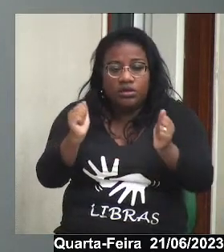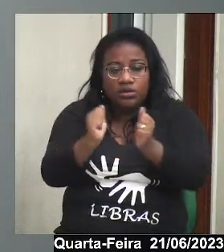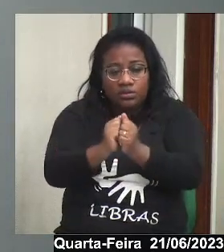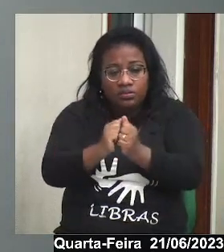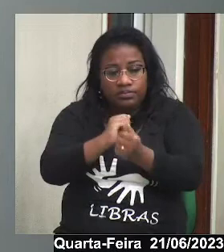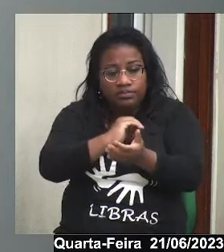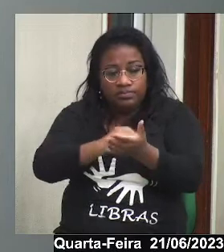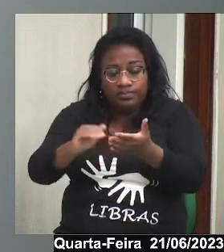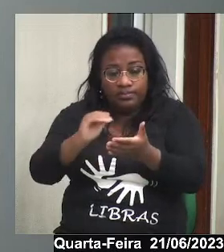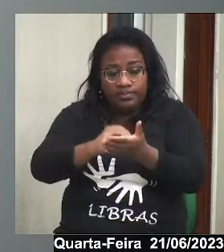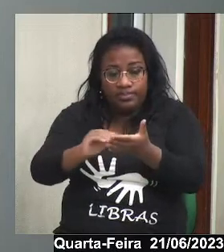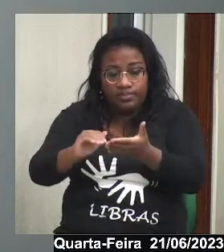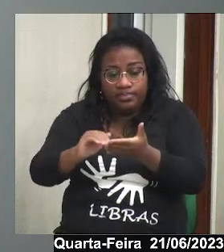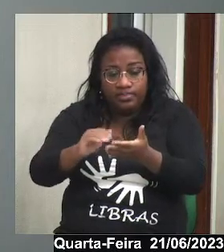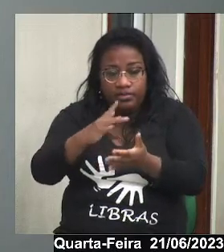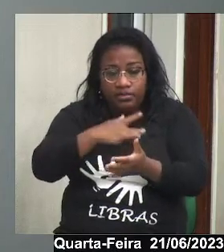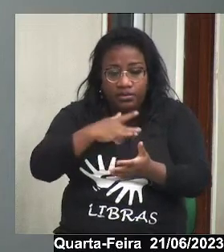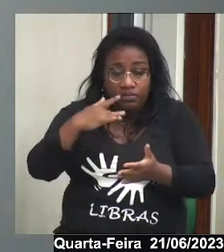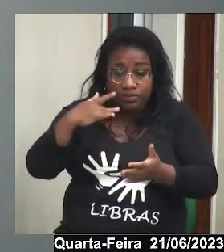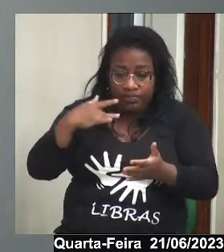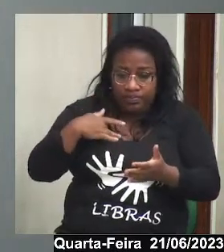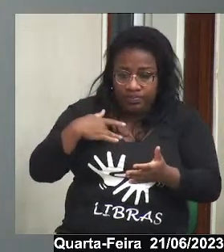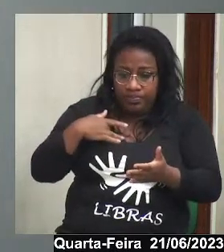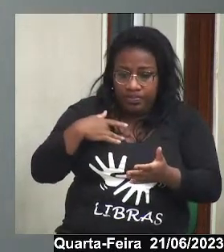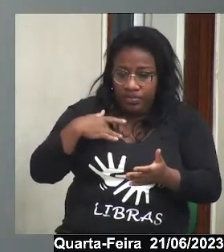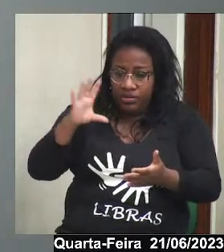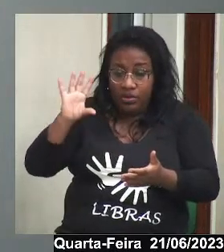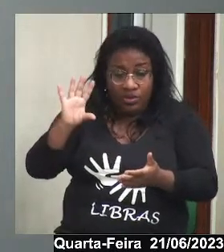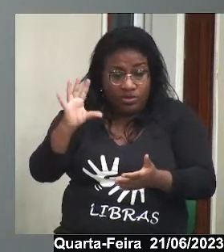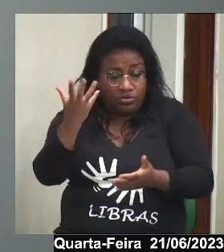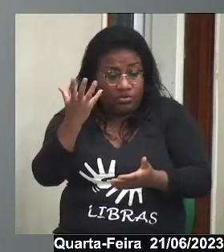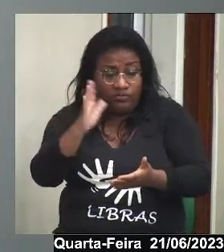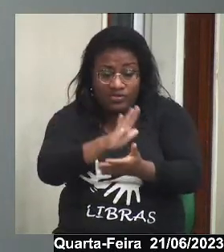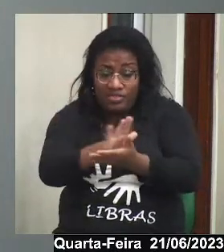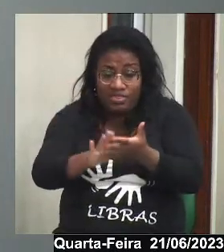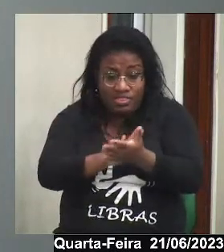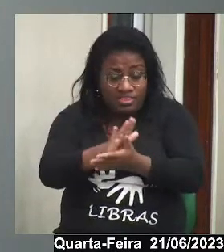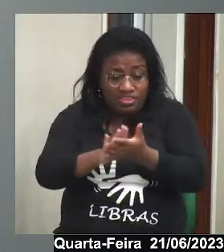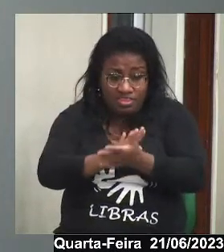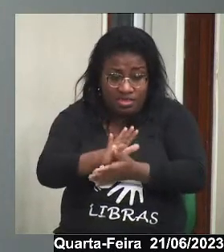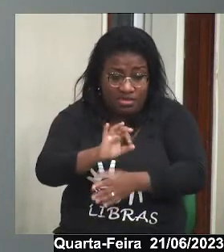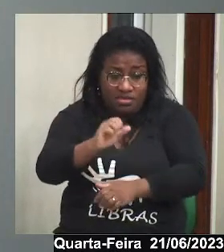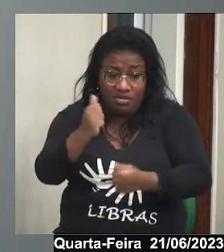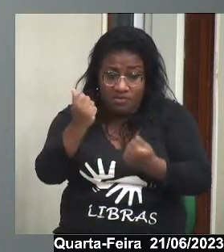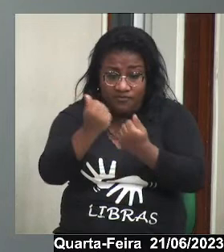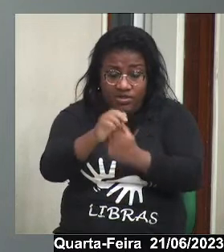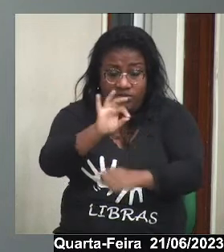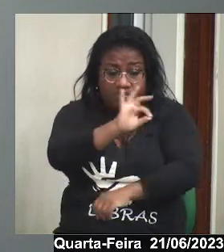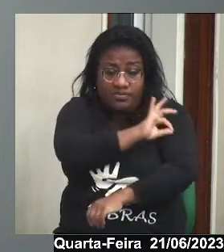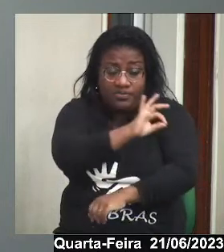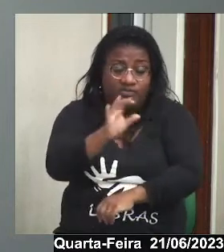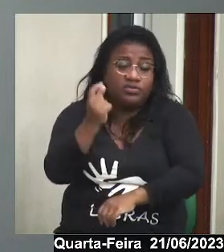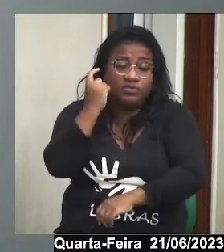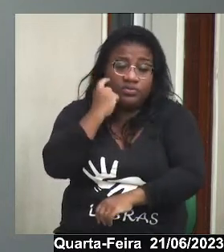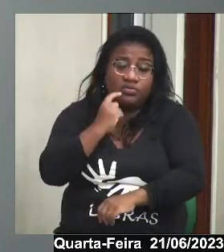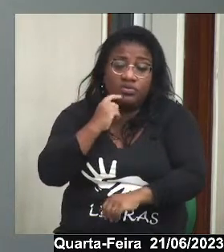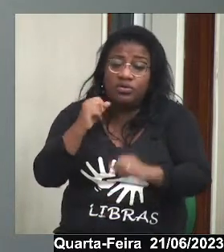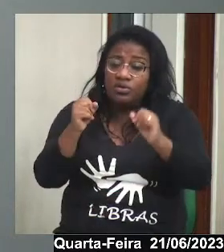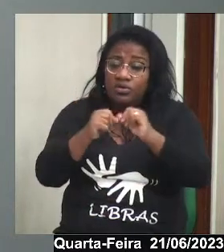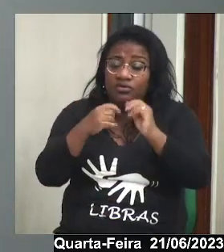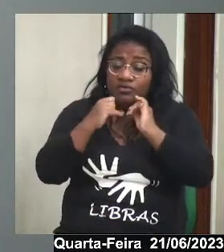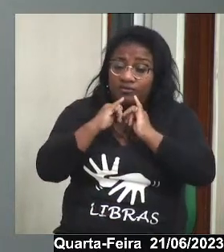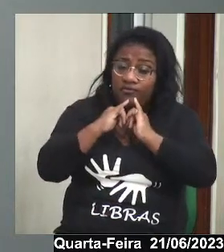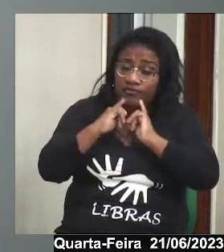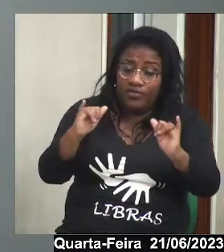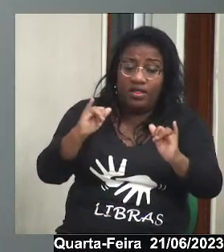como o vice-prefeito, ele não resolve nada. Não consegue dar solução em nada. Não consegue